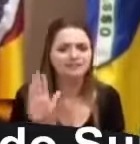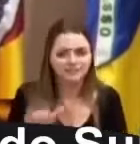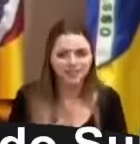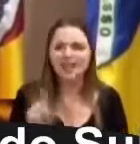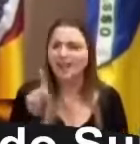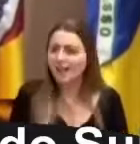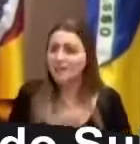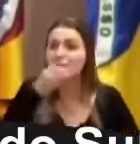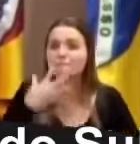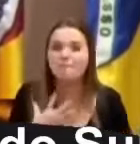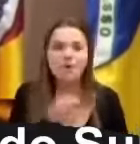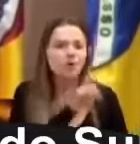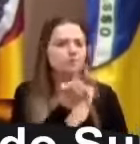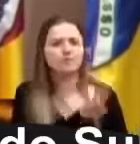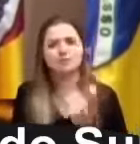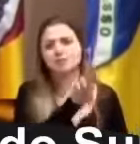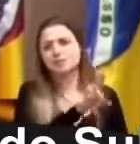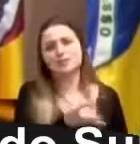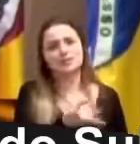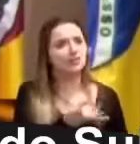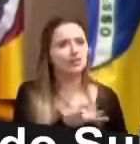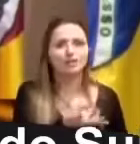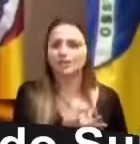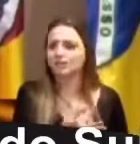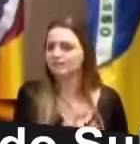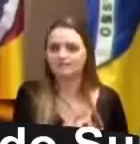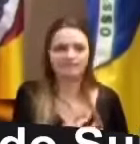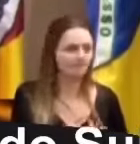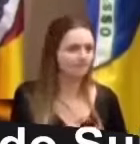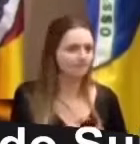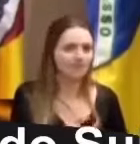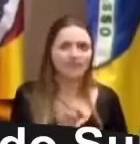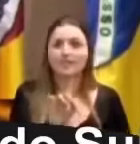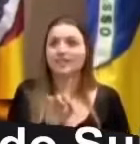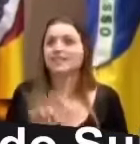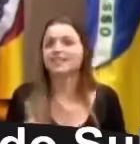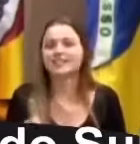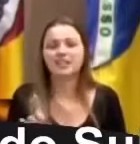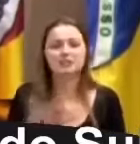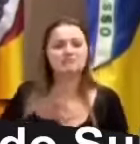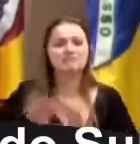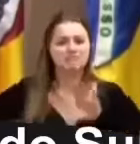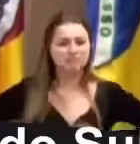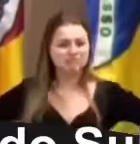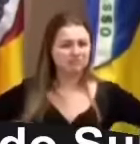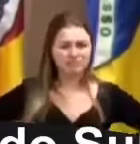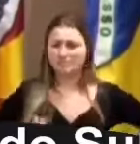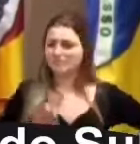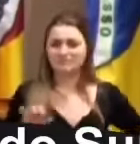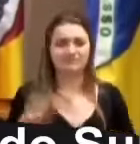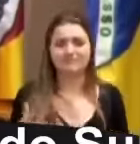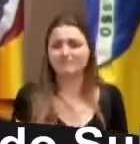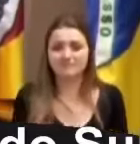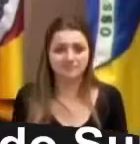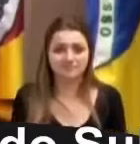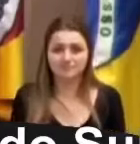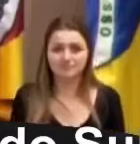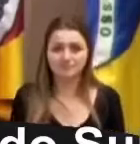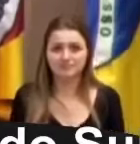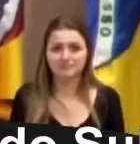Vale a pena estudar. Vale a pena não usar drogas. Vale a pena não ser corrupto.